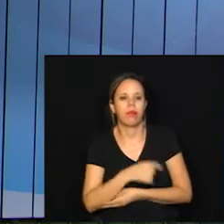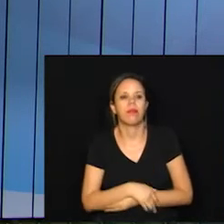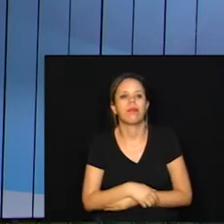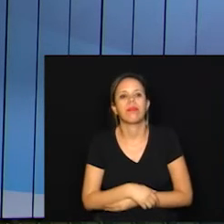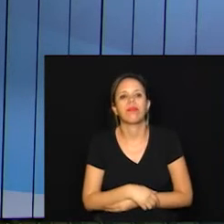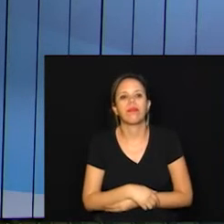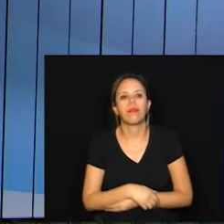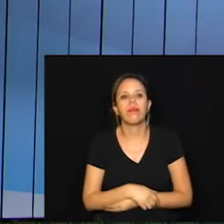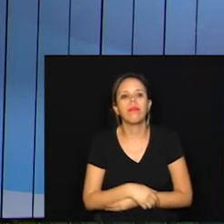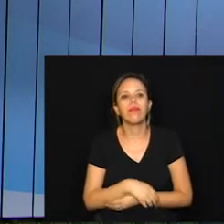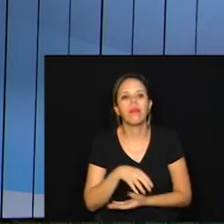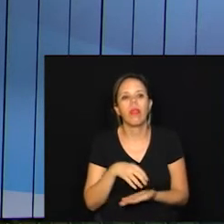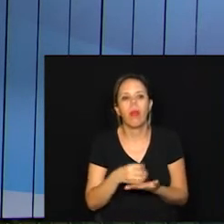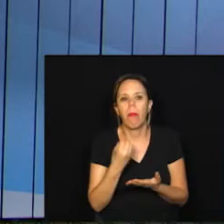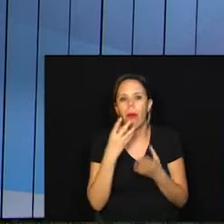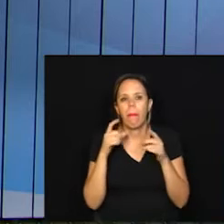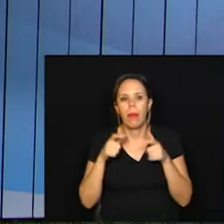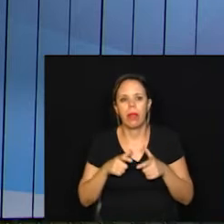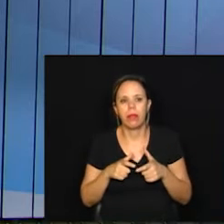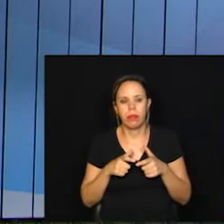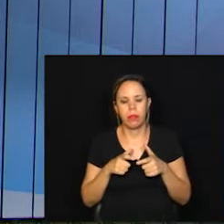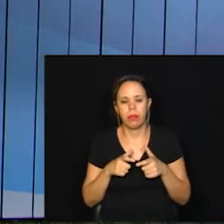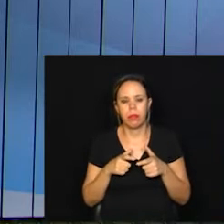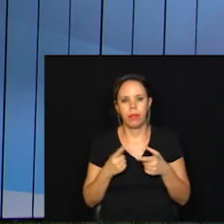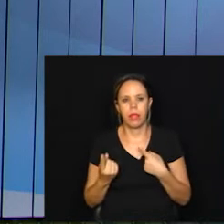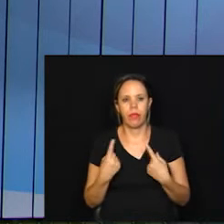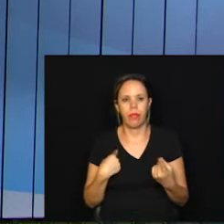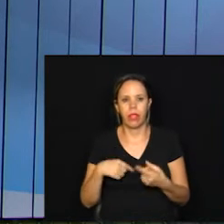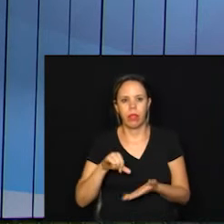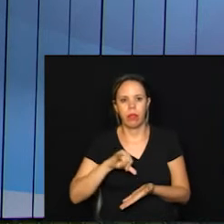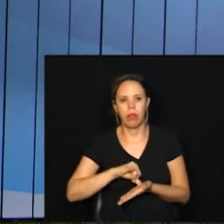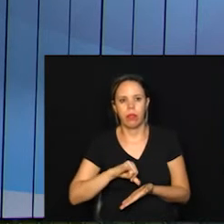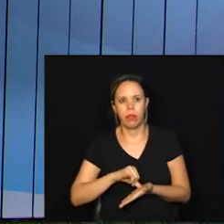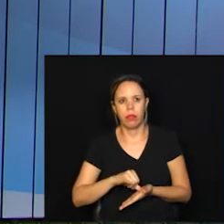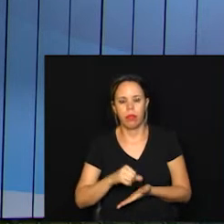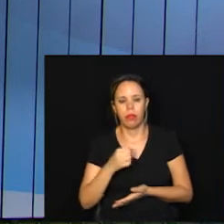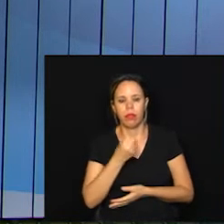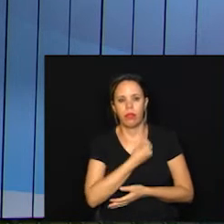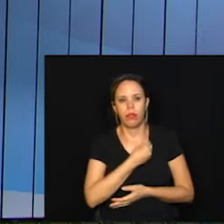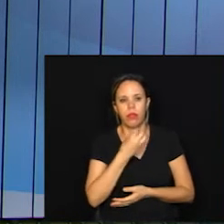tá bom? Então, a unidade do Bom Prato, na rua Doutor Moraes Salles, número